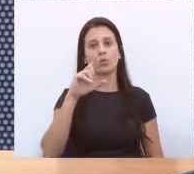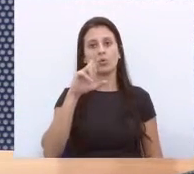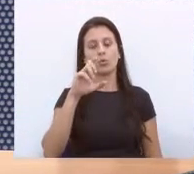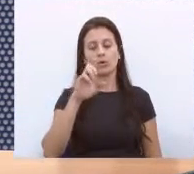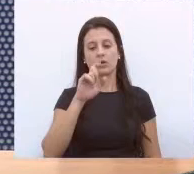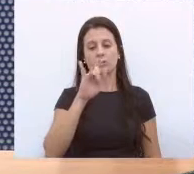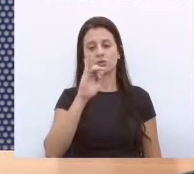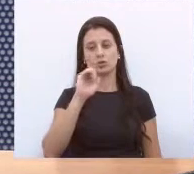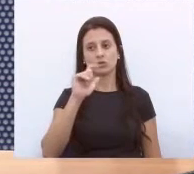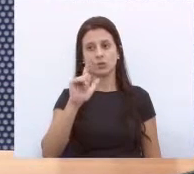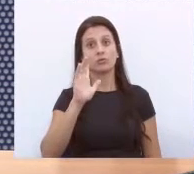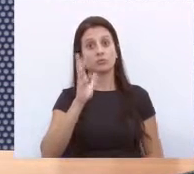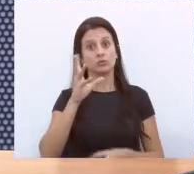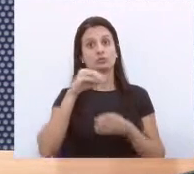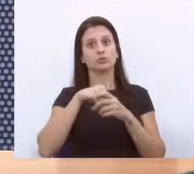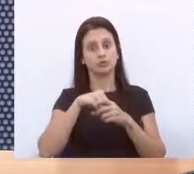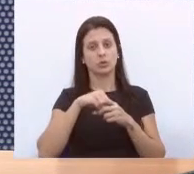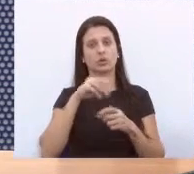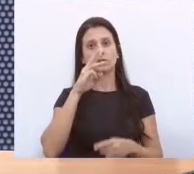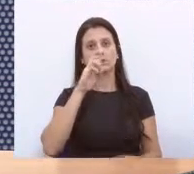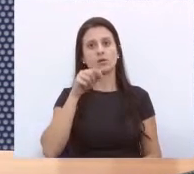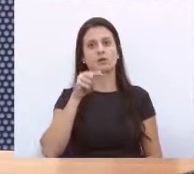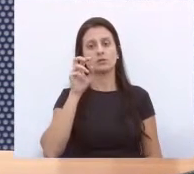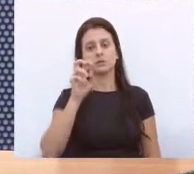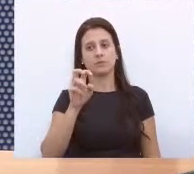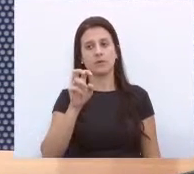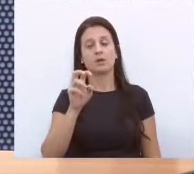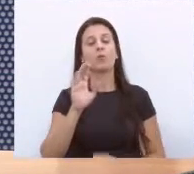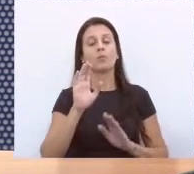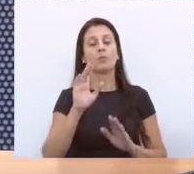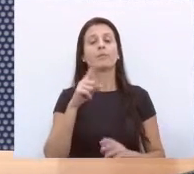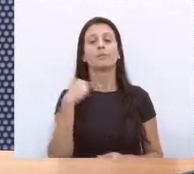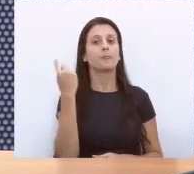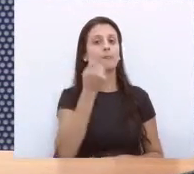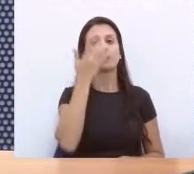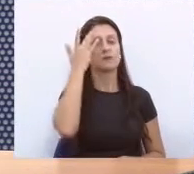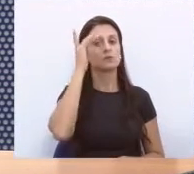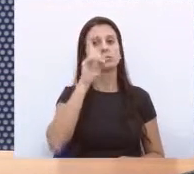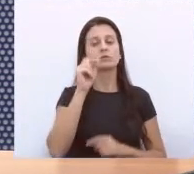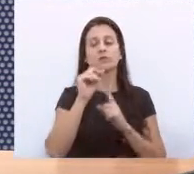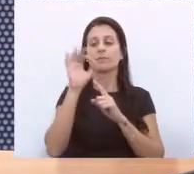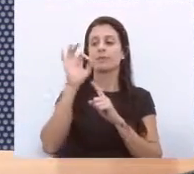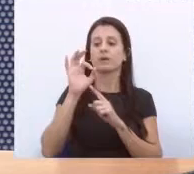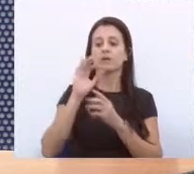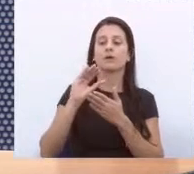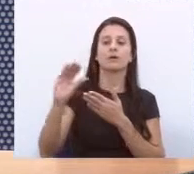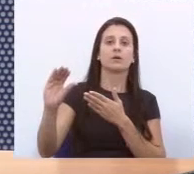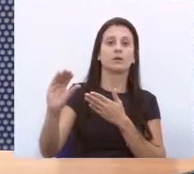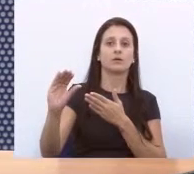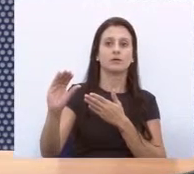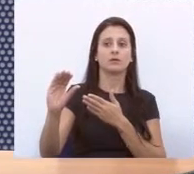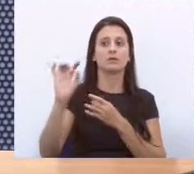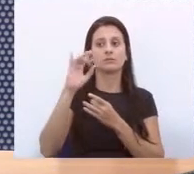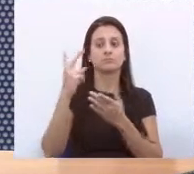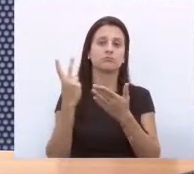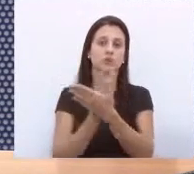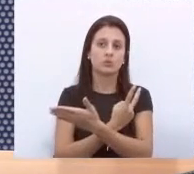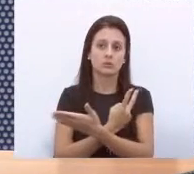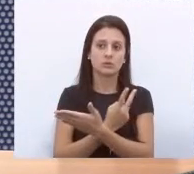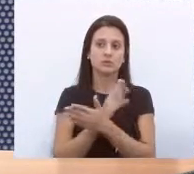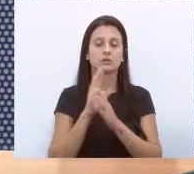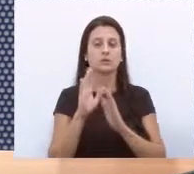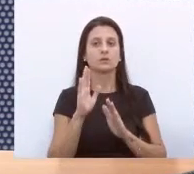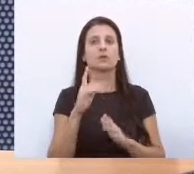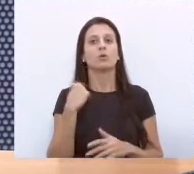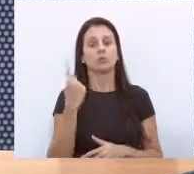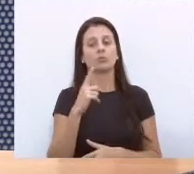meio porém nós não sabemos a porcentagem do contingenciamento que pode vir a ocorrer então